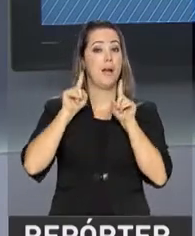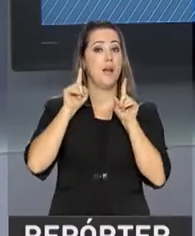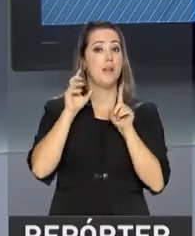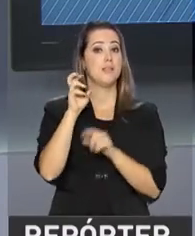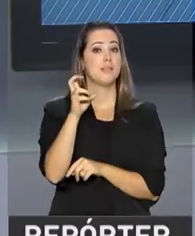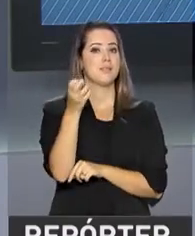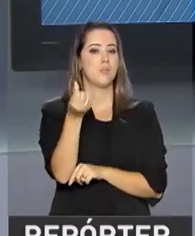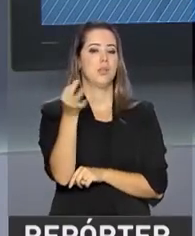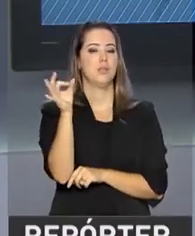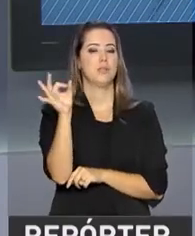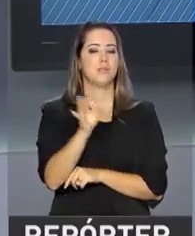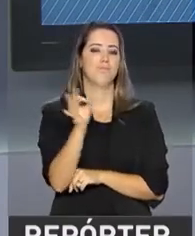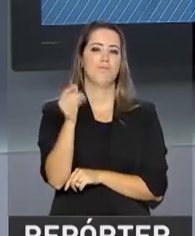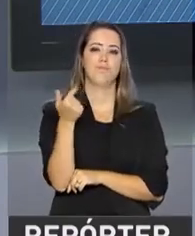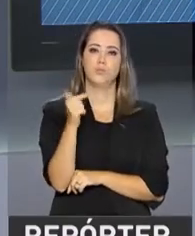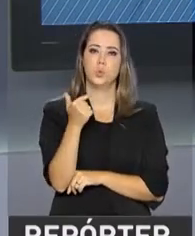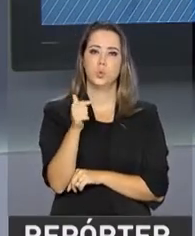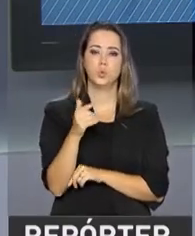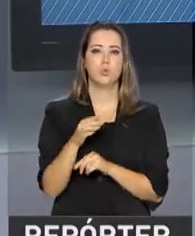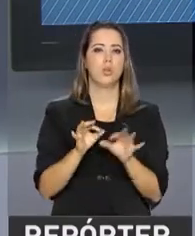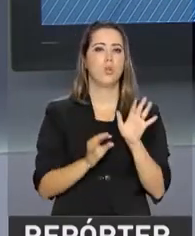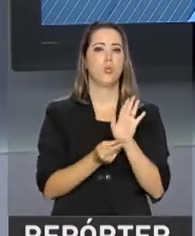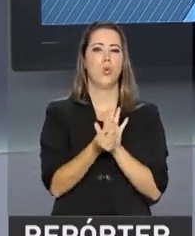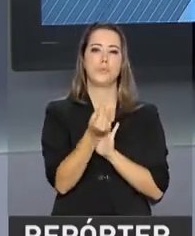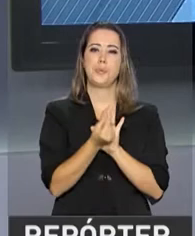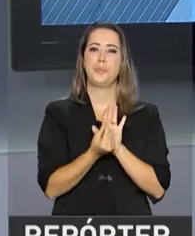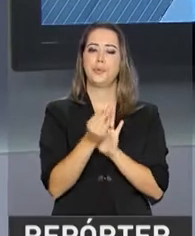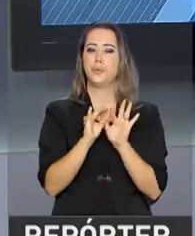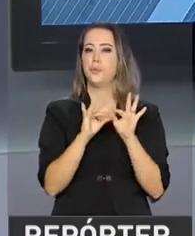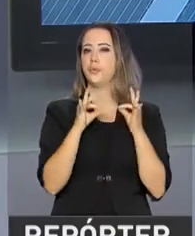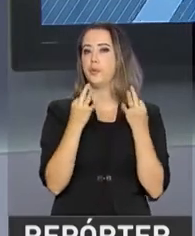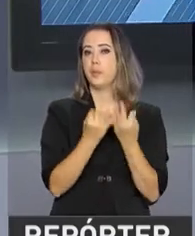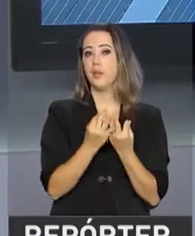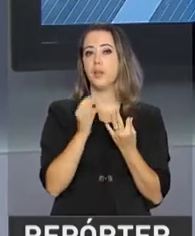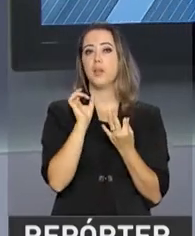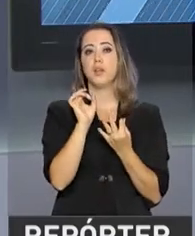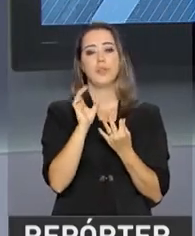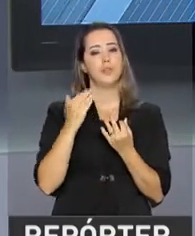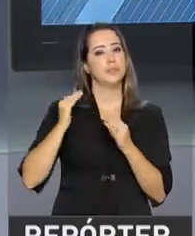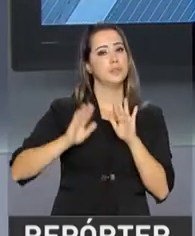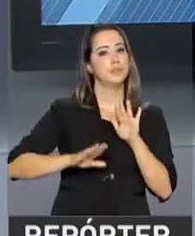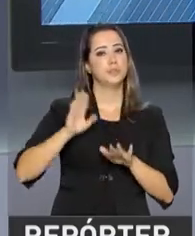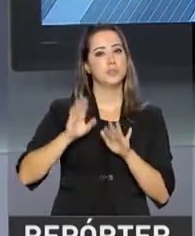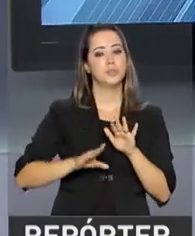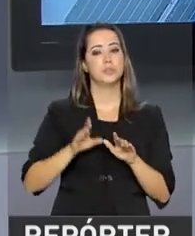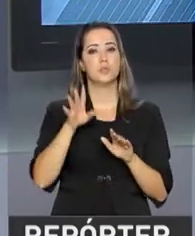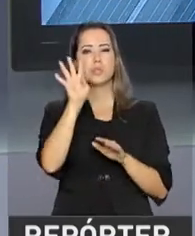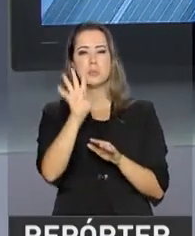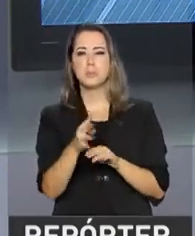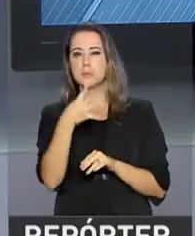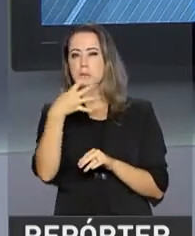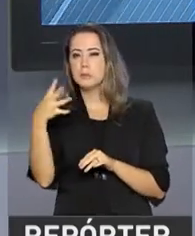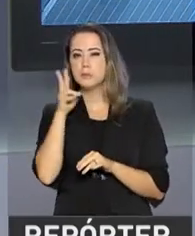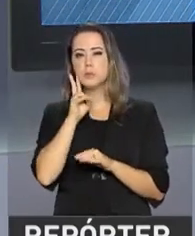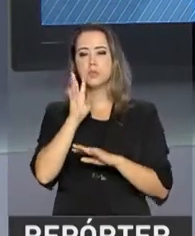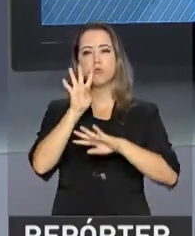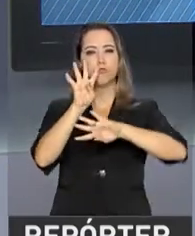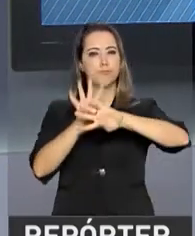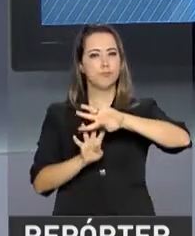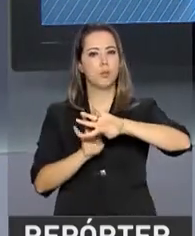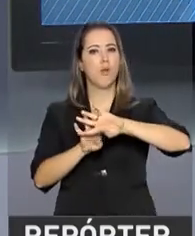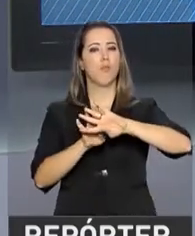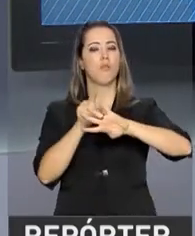dos entrevistados não fazem um orçamento familiar na maioria das vezes a falta de uma planilha de gastos gera